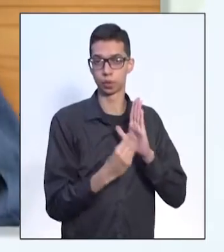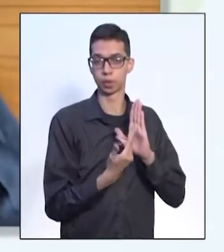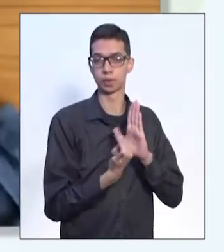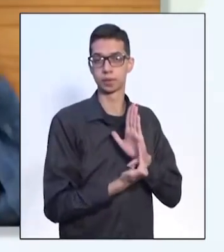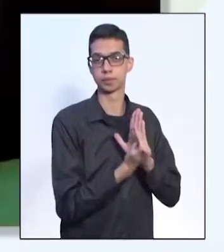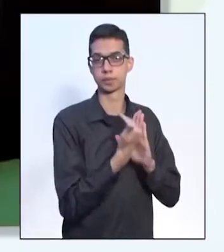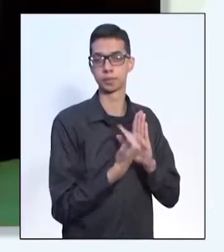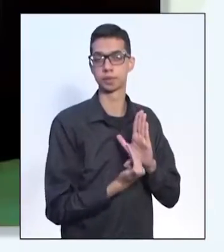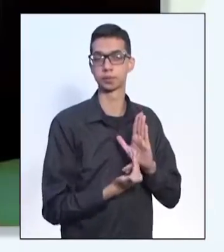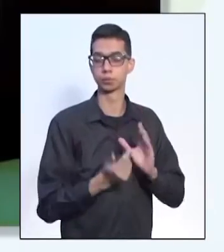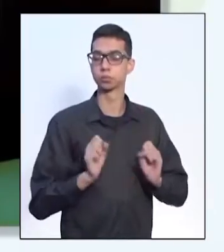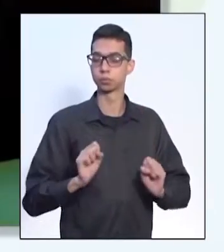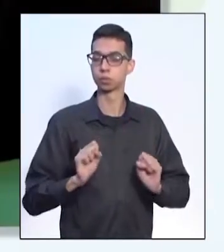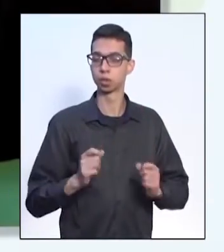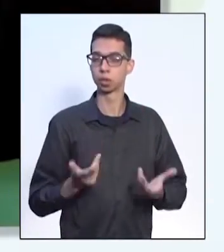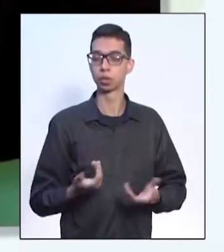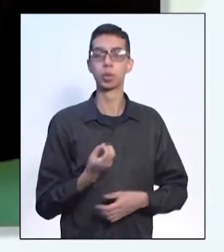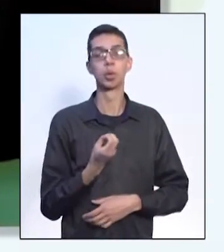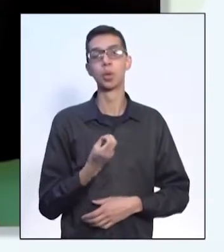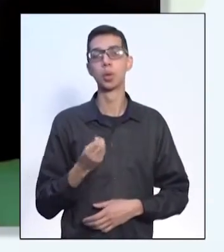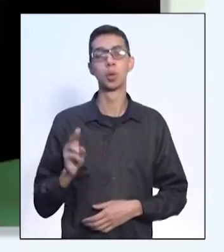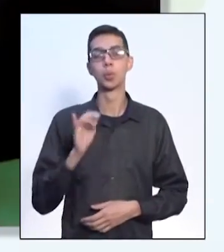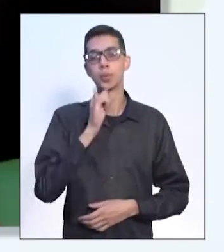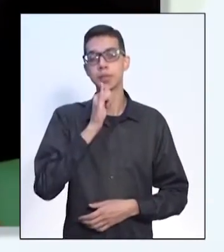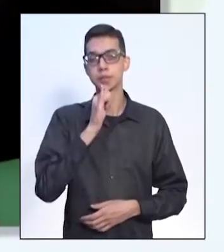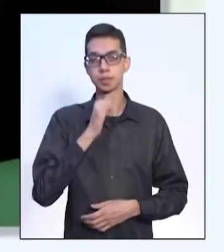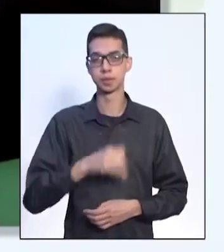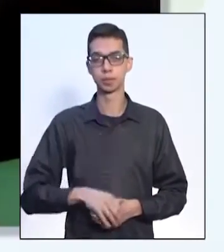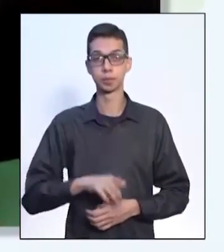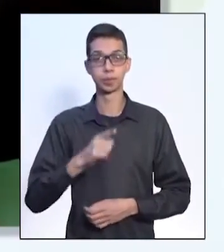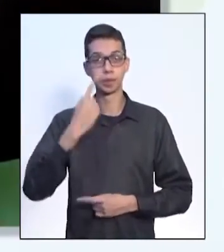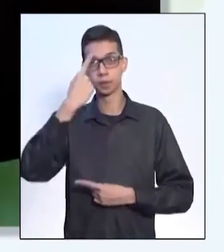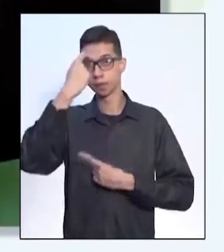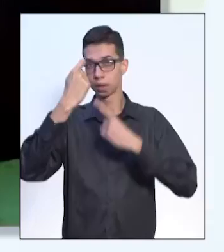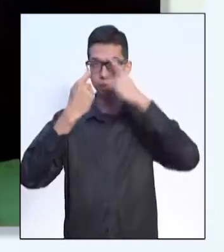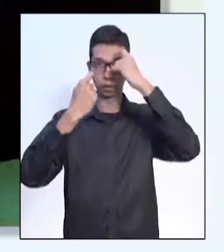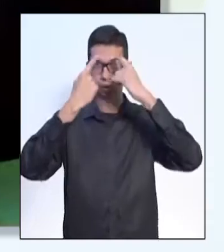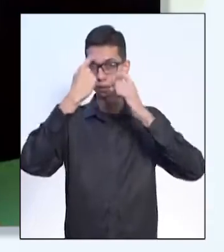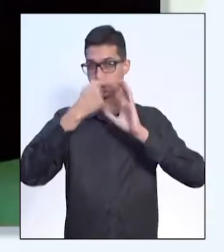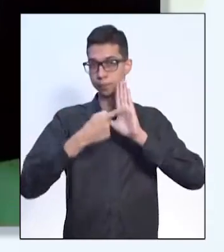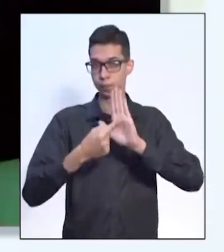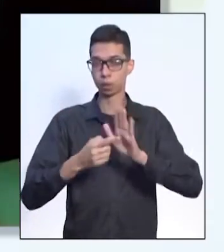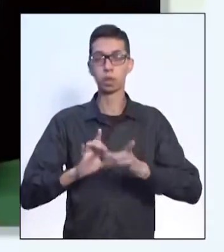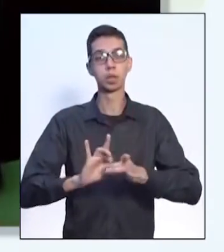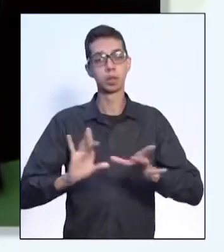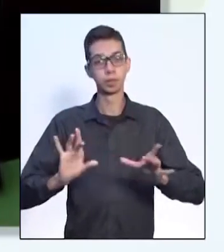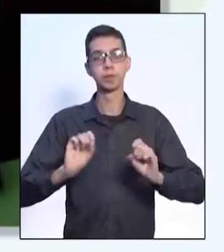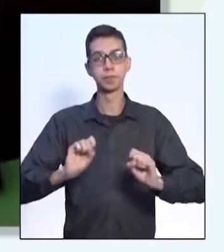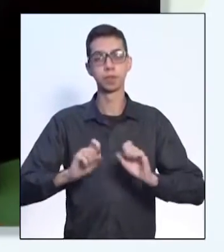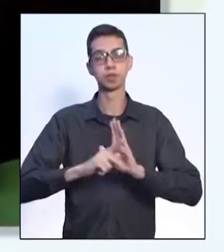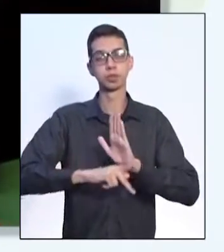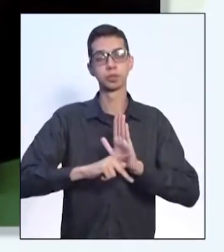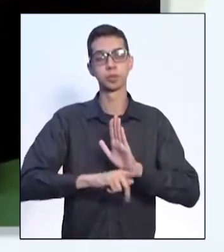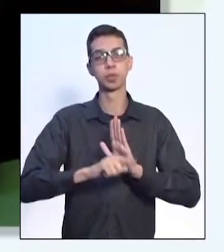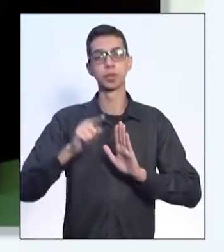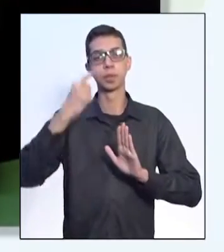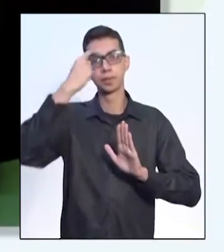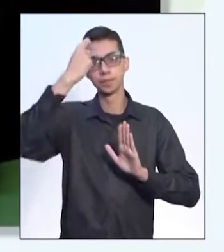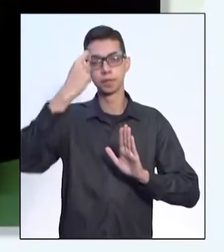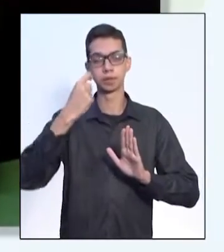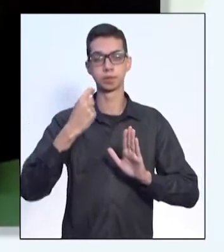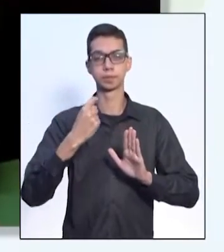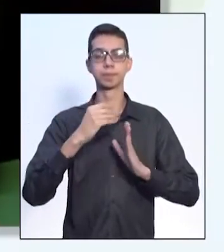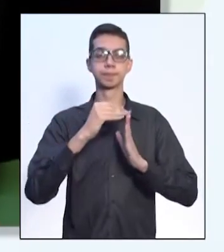Ou então, para você manifestar alguma ideia, você pode criar algum projeto explorando